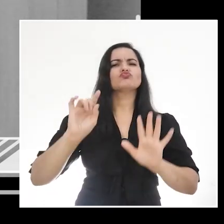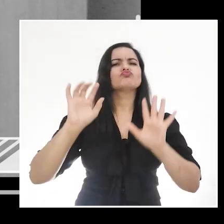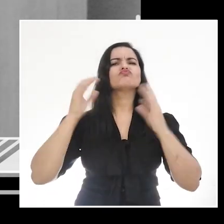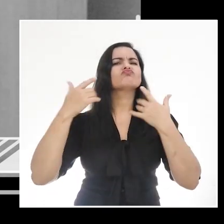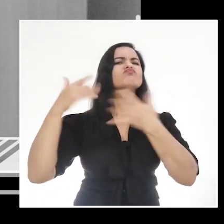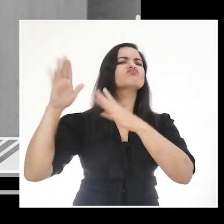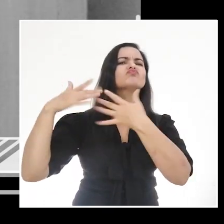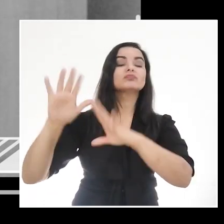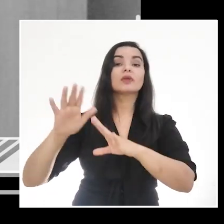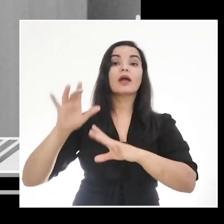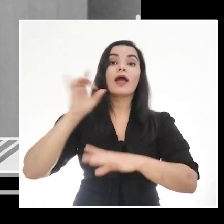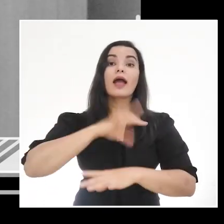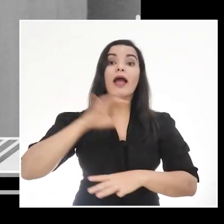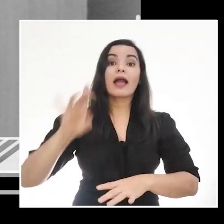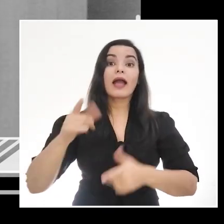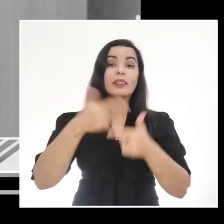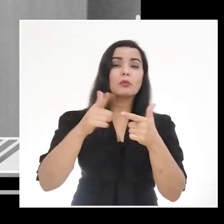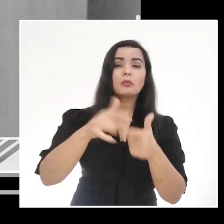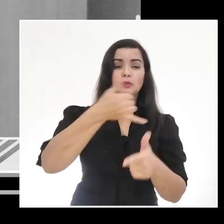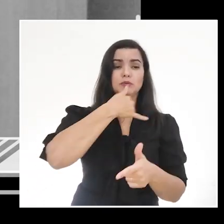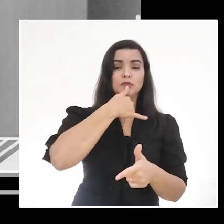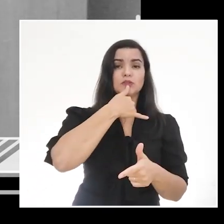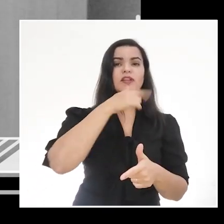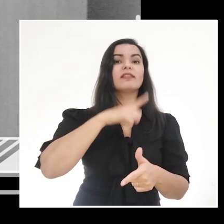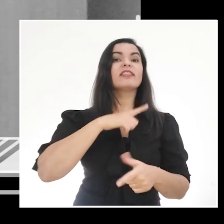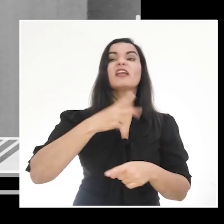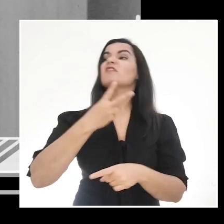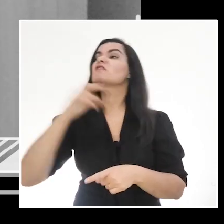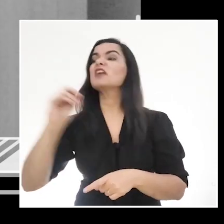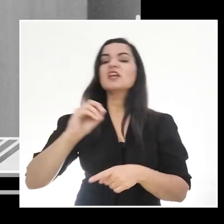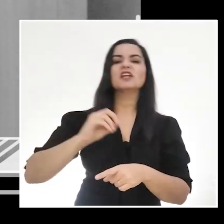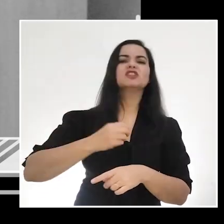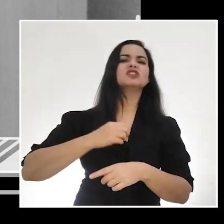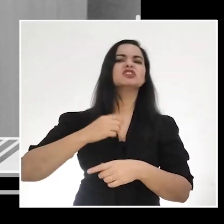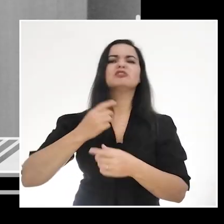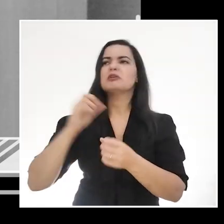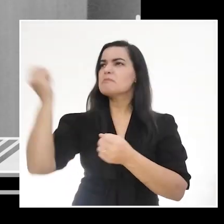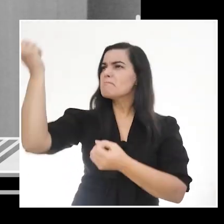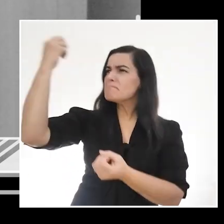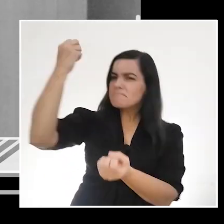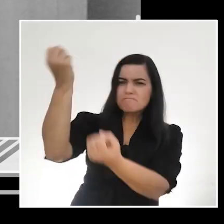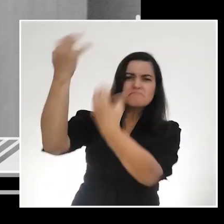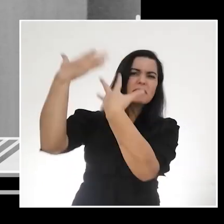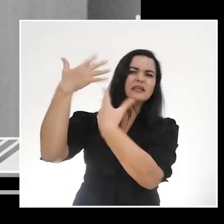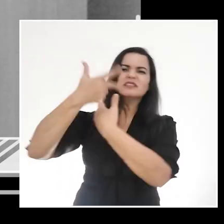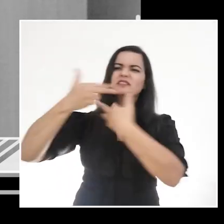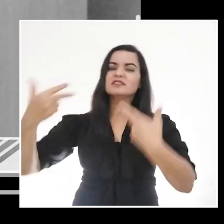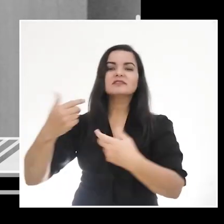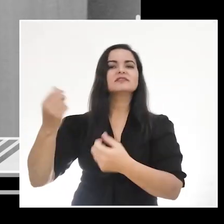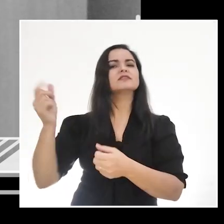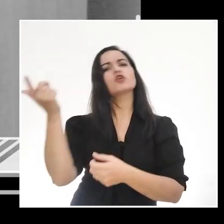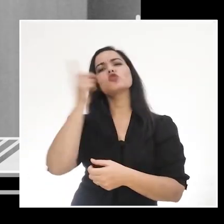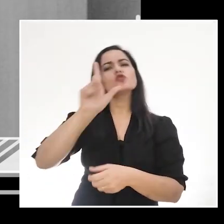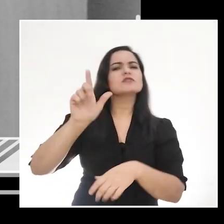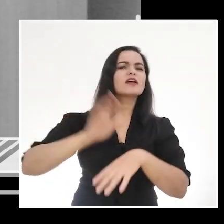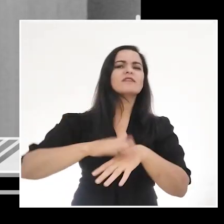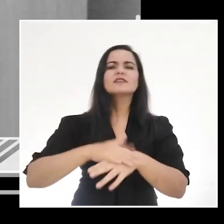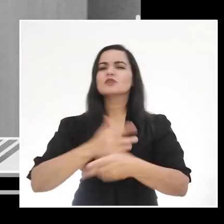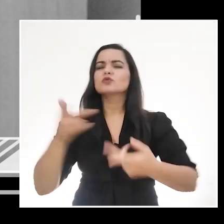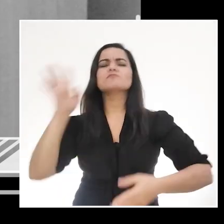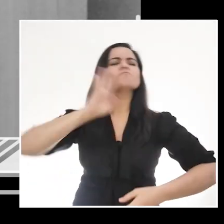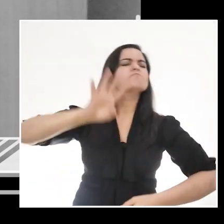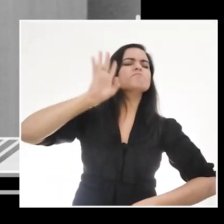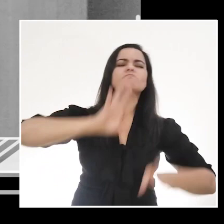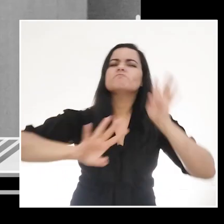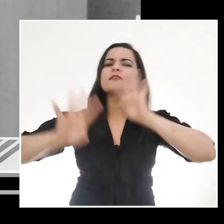se frustra, mas não vamos ter tristeza não, porque para cada uma frustração há 20